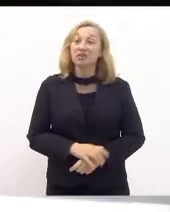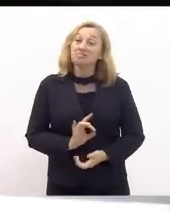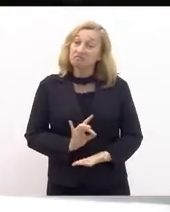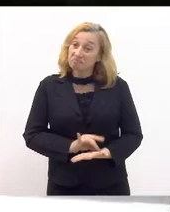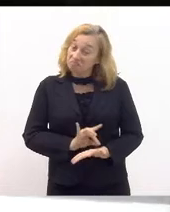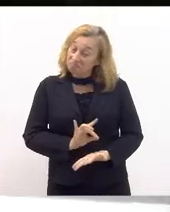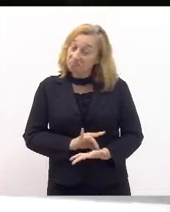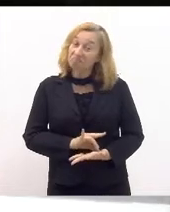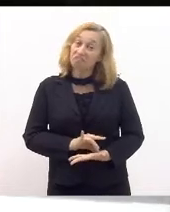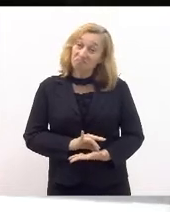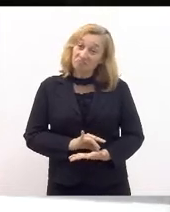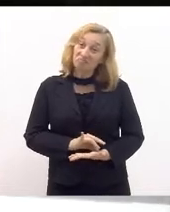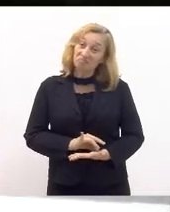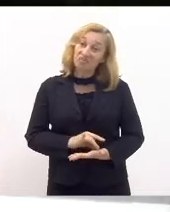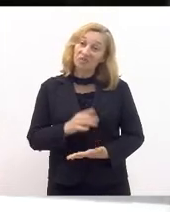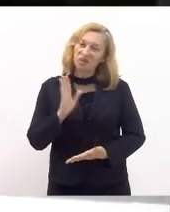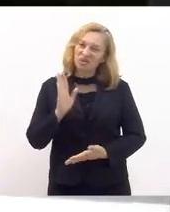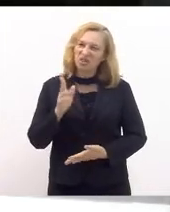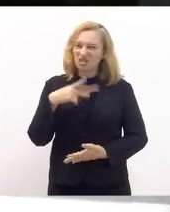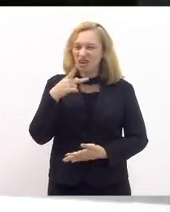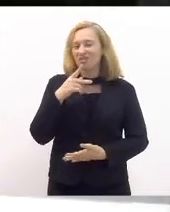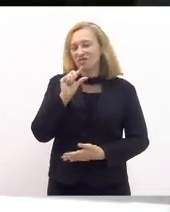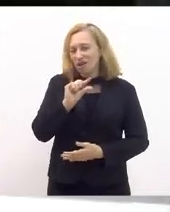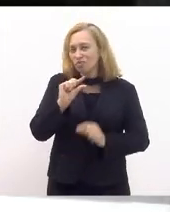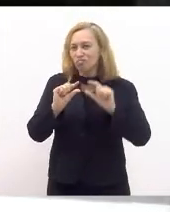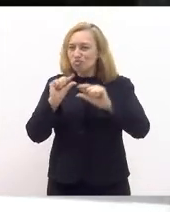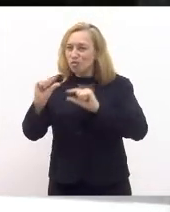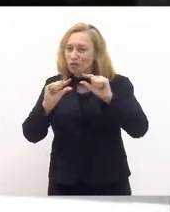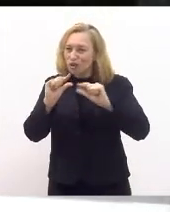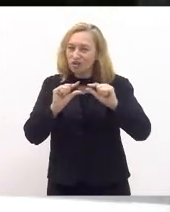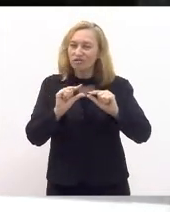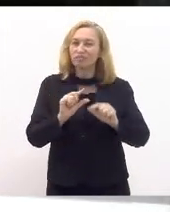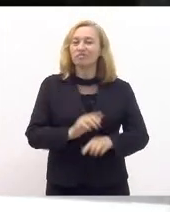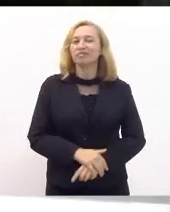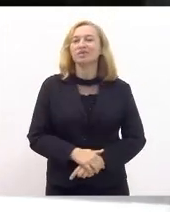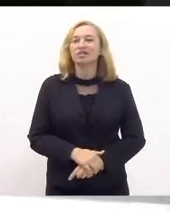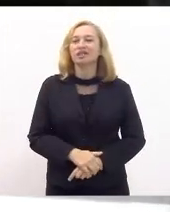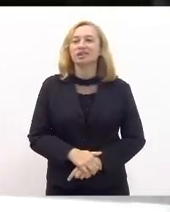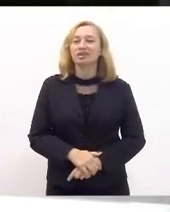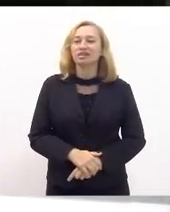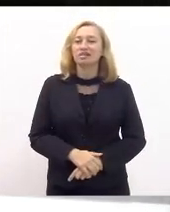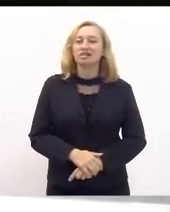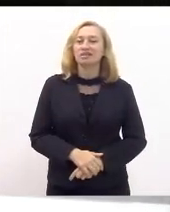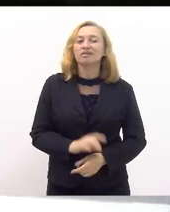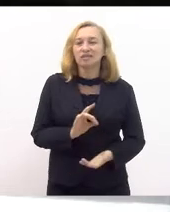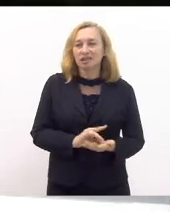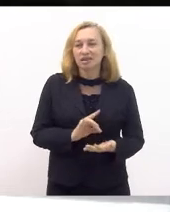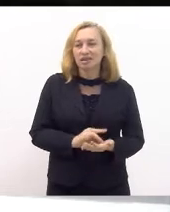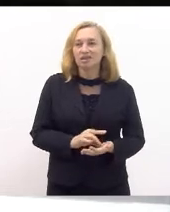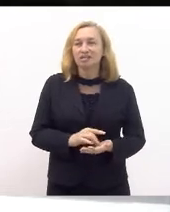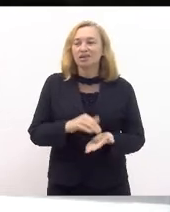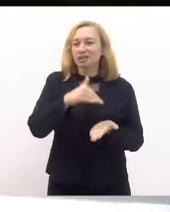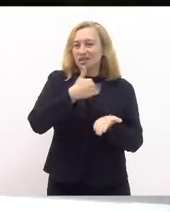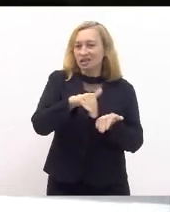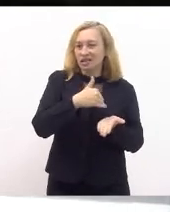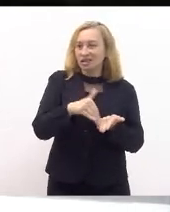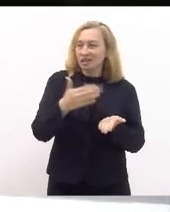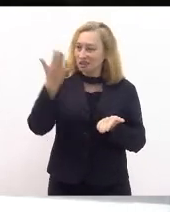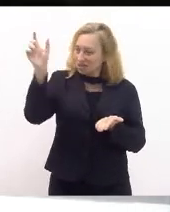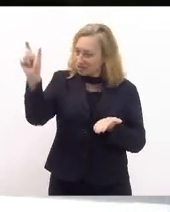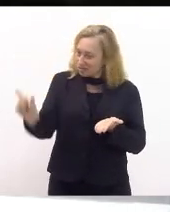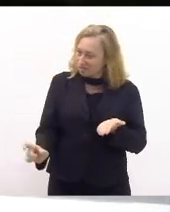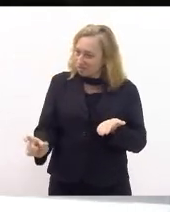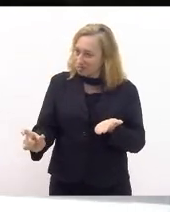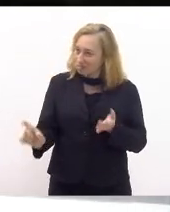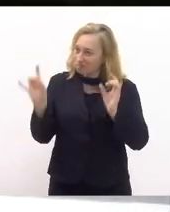Realmente, acho que todos já falaram alguma coisinha do que teria que ser dito. Realmente, o nosso secretário aqui é uma pessoa muito